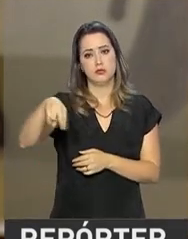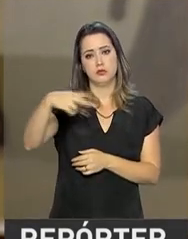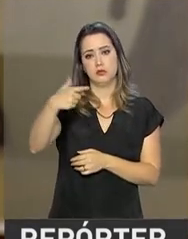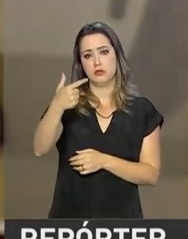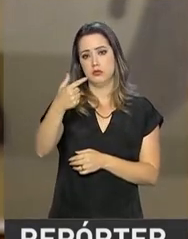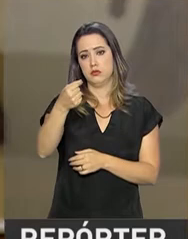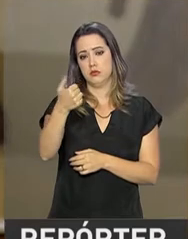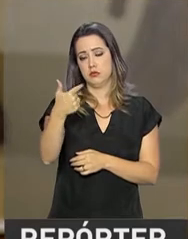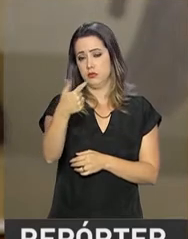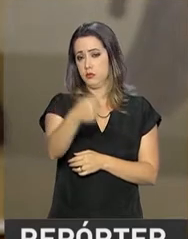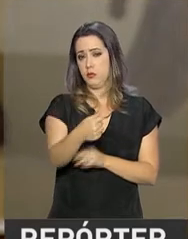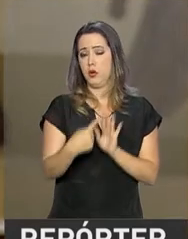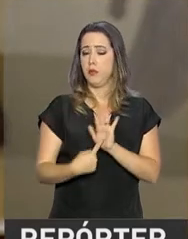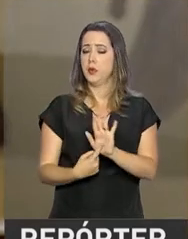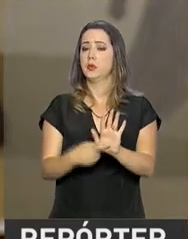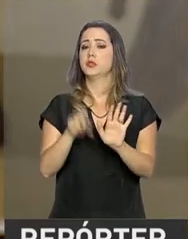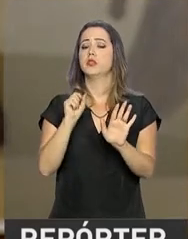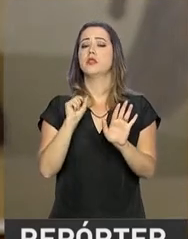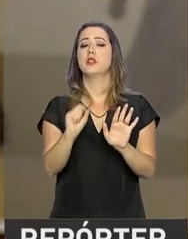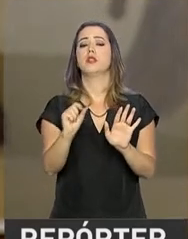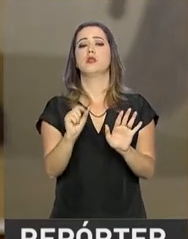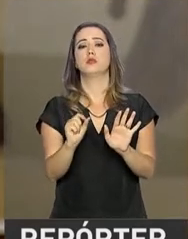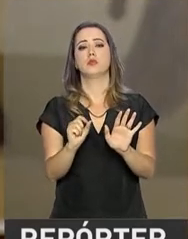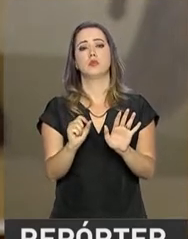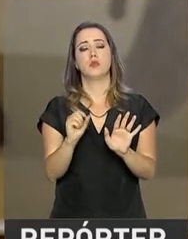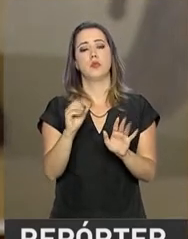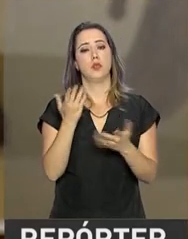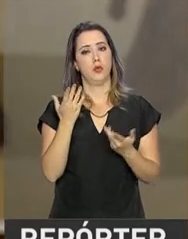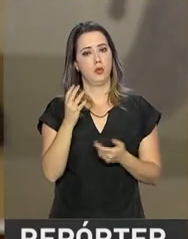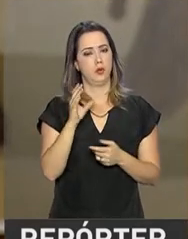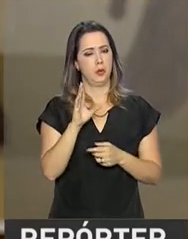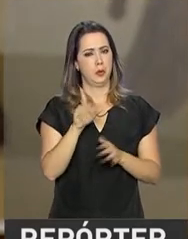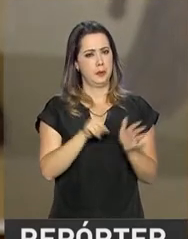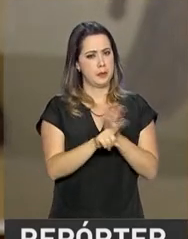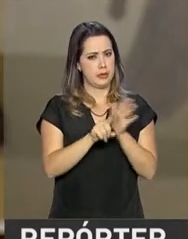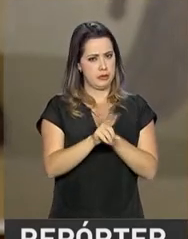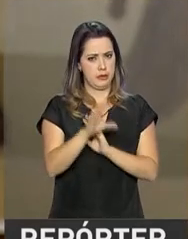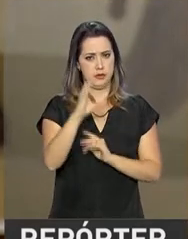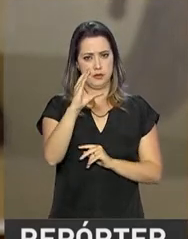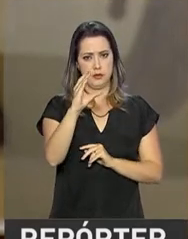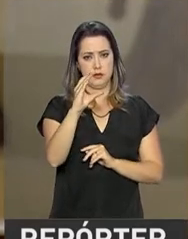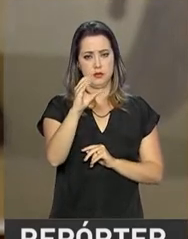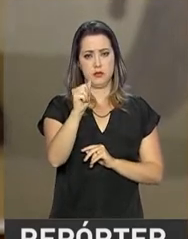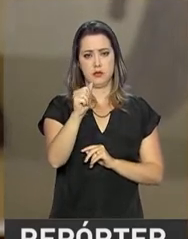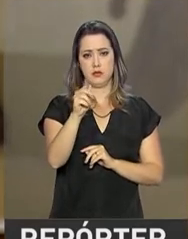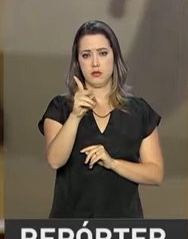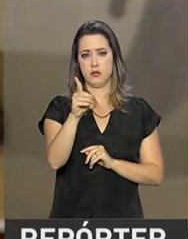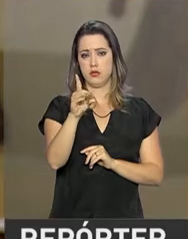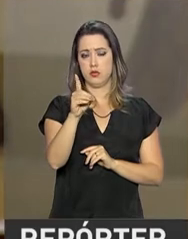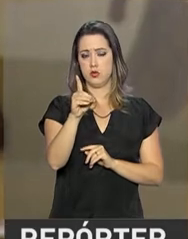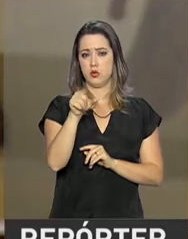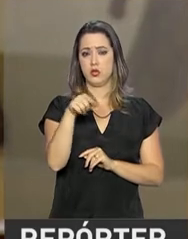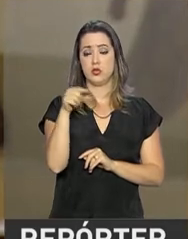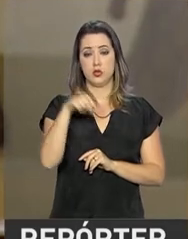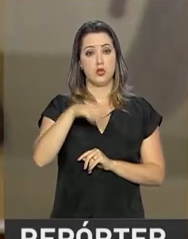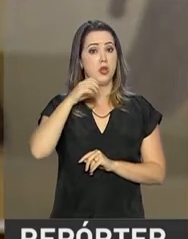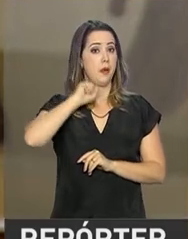2017 comprovam isso segundo o caged só em abril deste ano tivemos